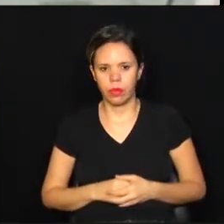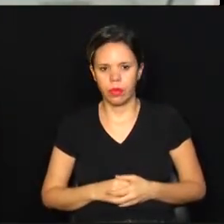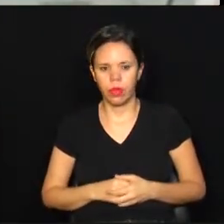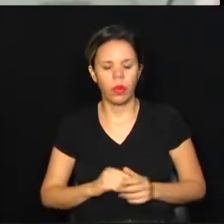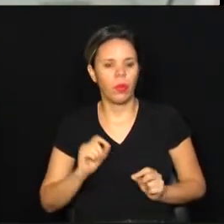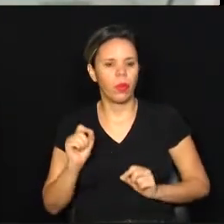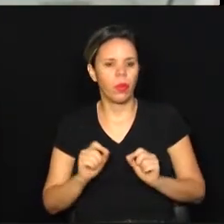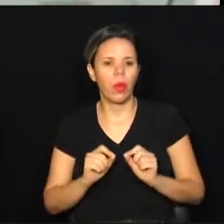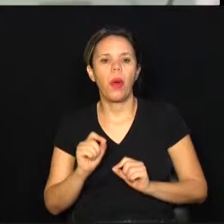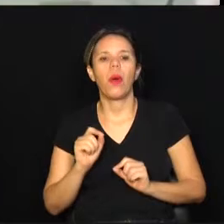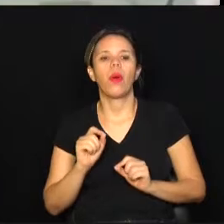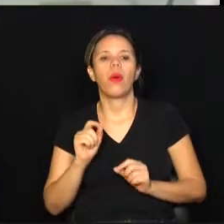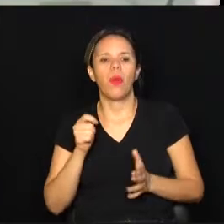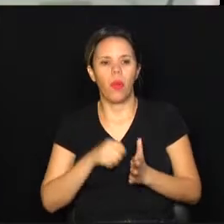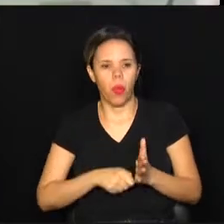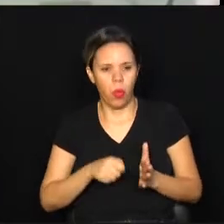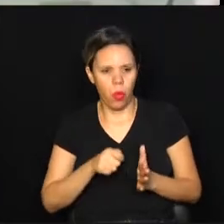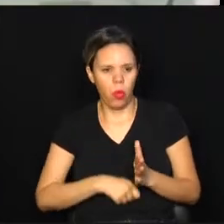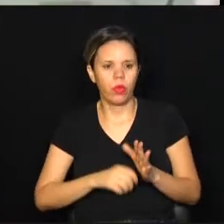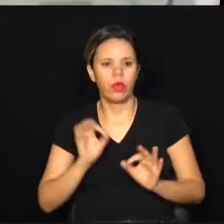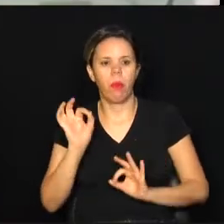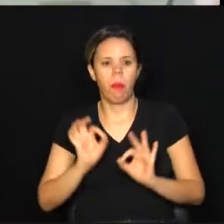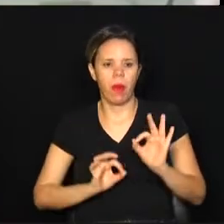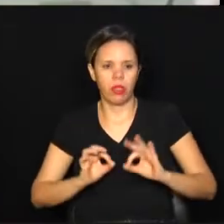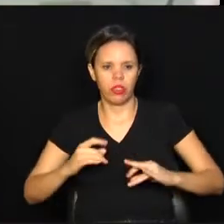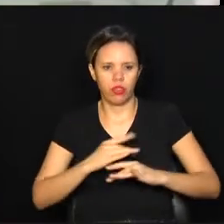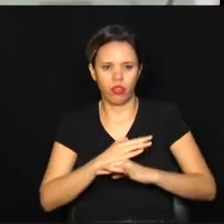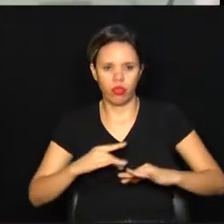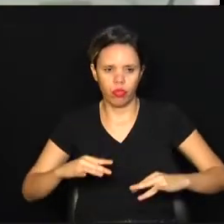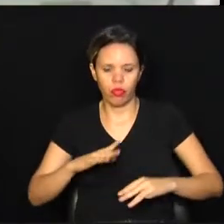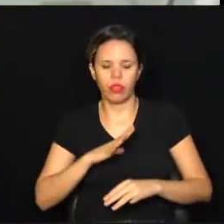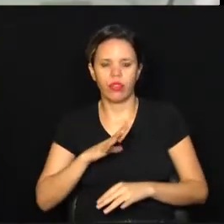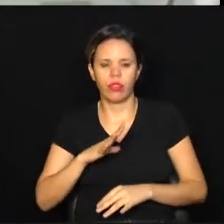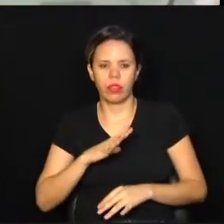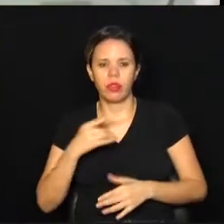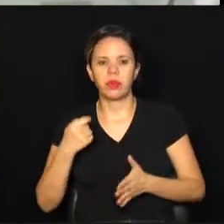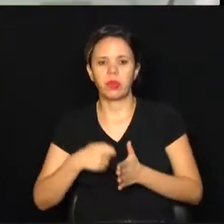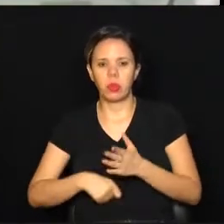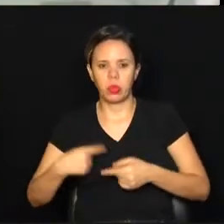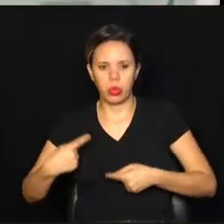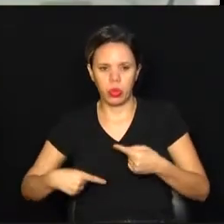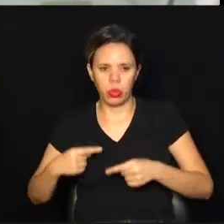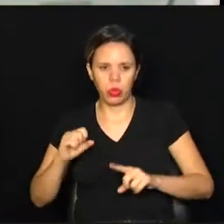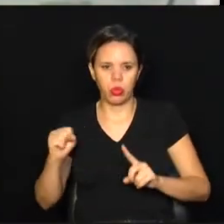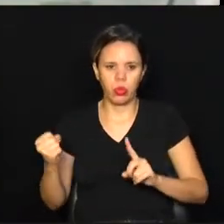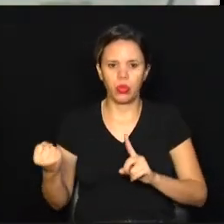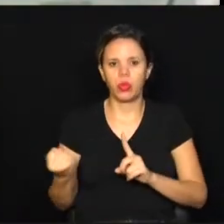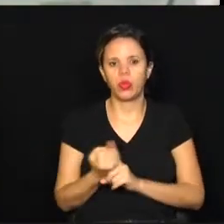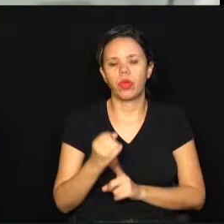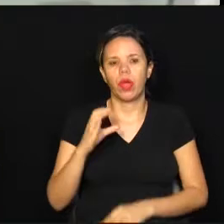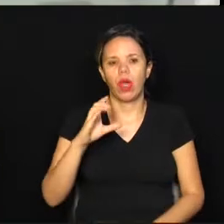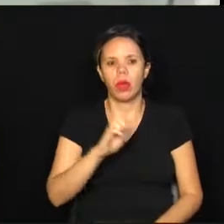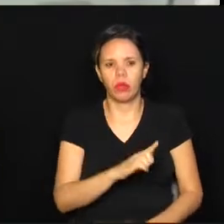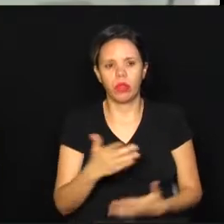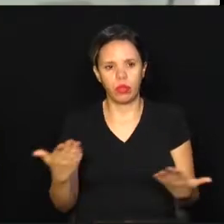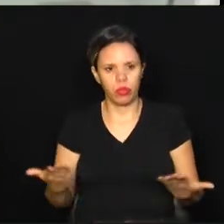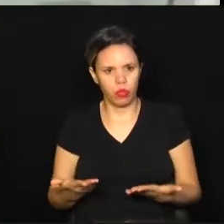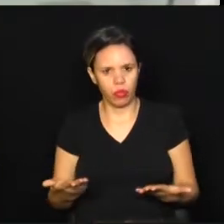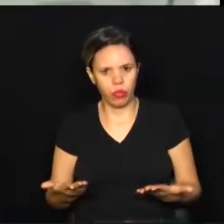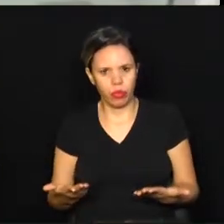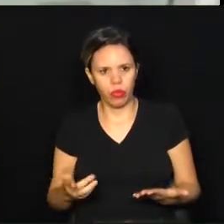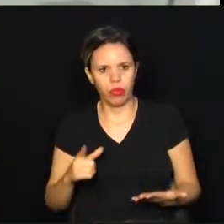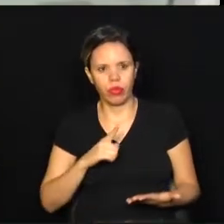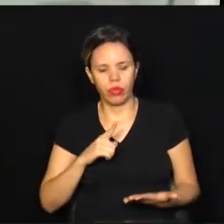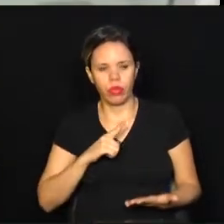do planejamento urbano e das políticas sociais da região do Campo Grande. Hoje nós